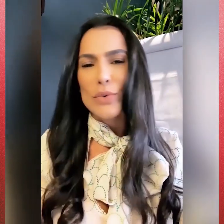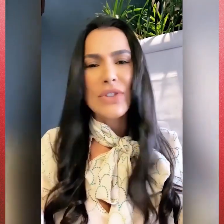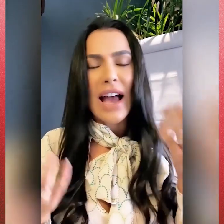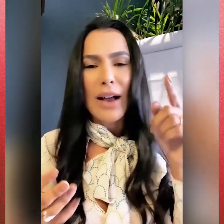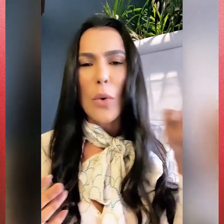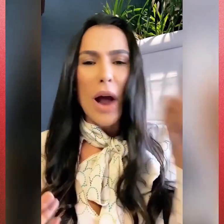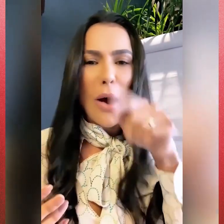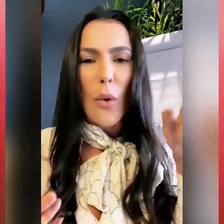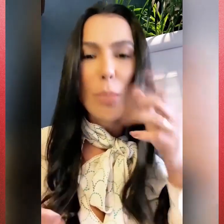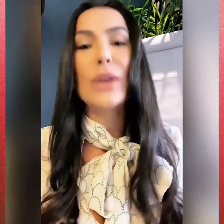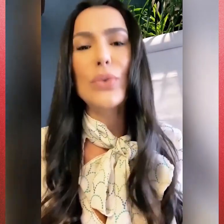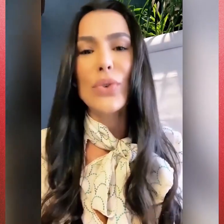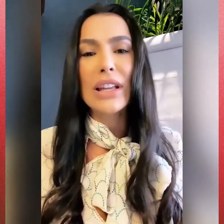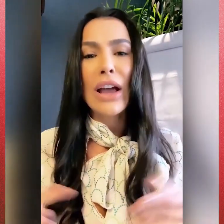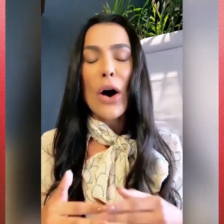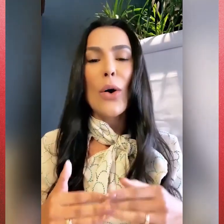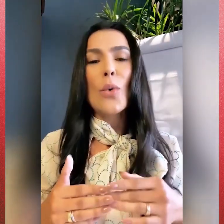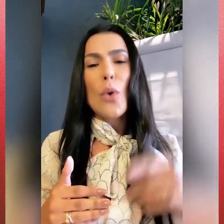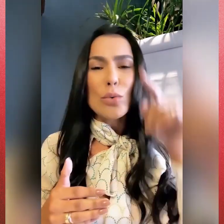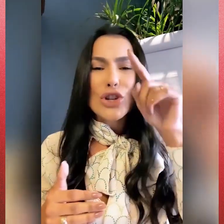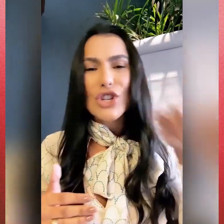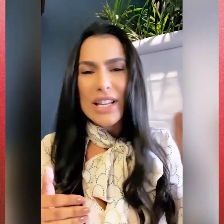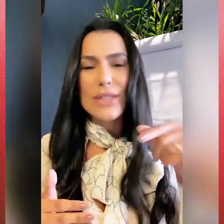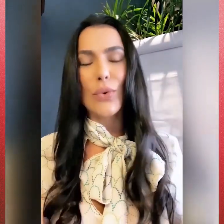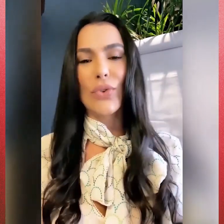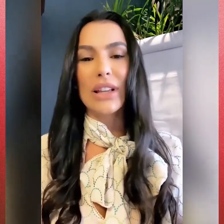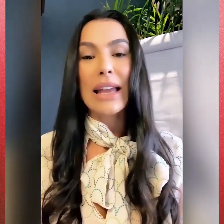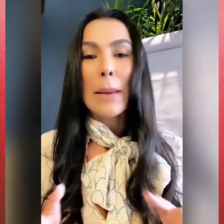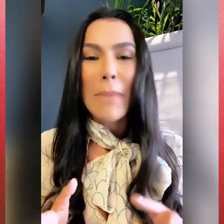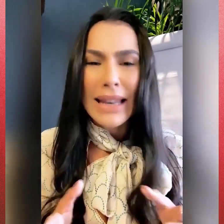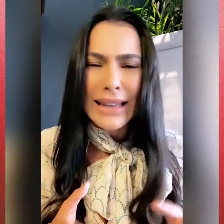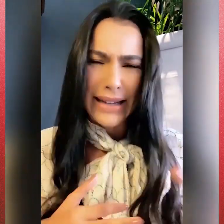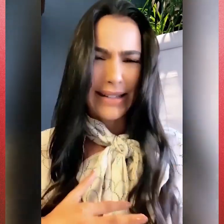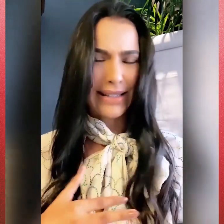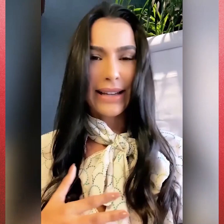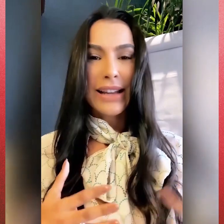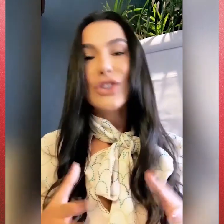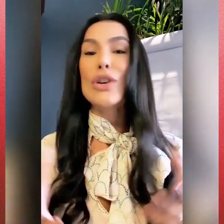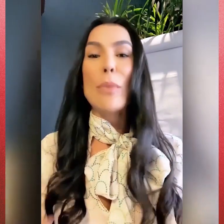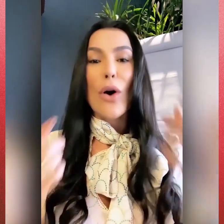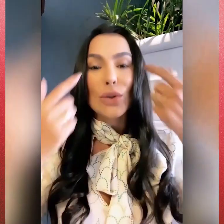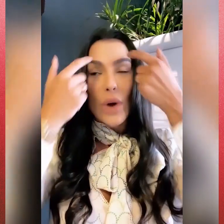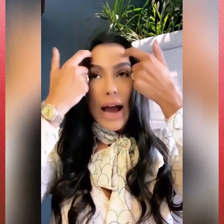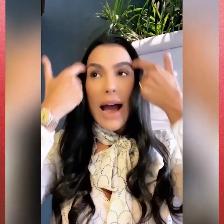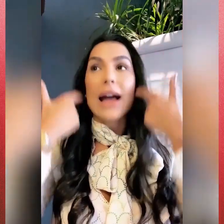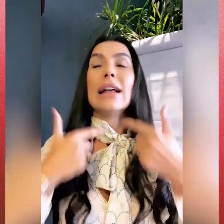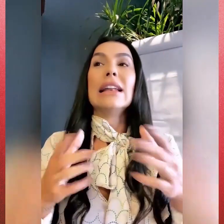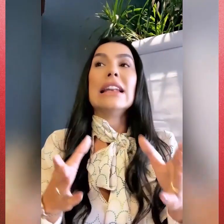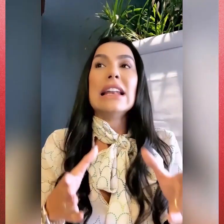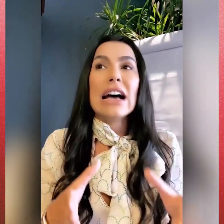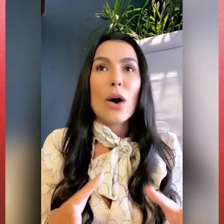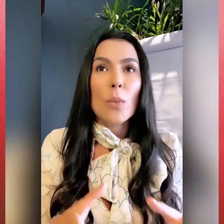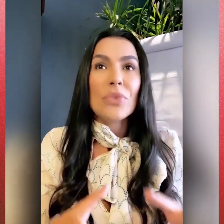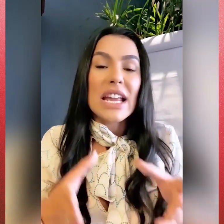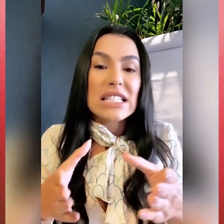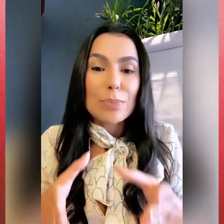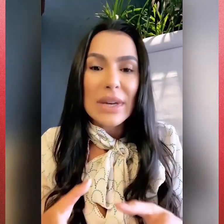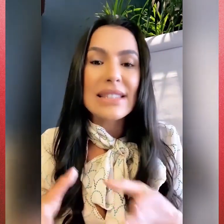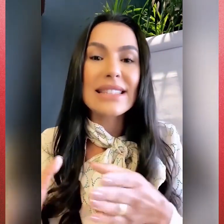sei pronunciar, com arroba no fim, ou com X no fim, meninix, de modo a